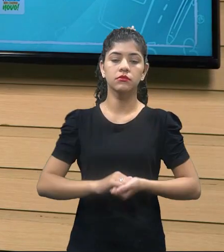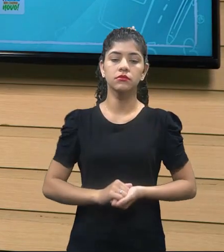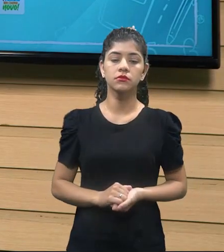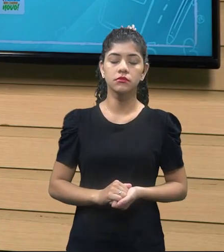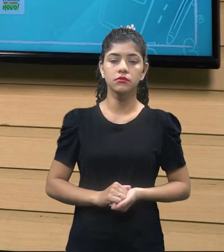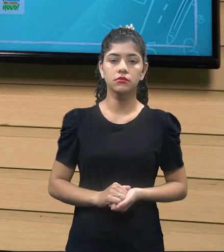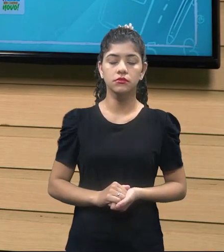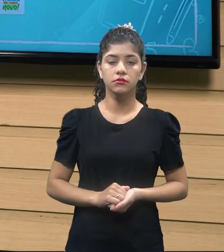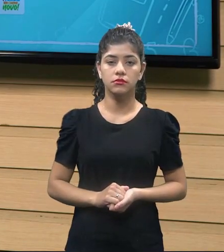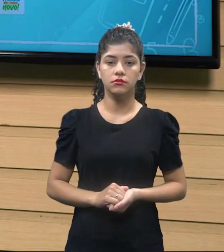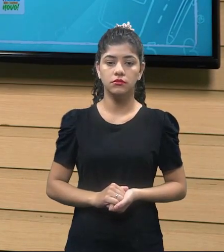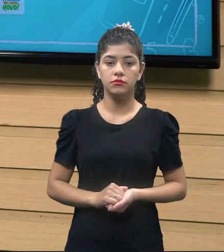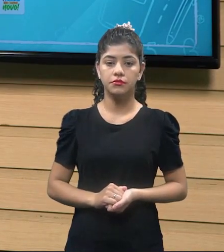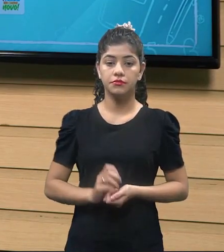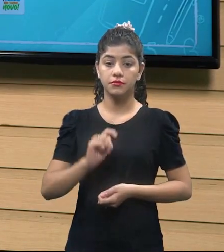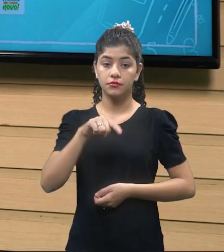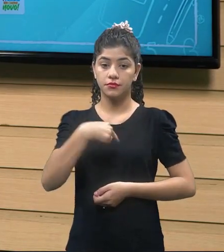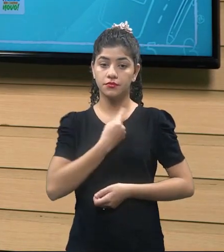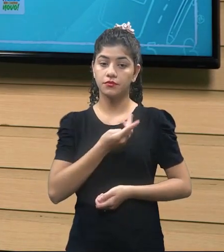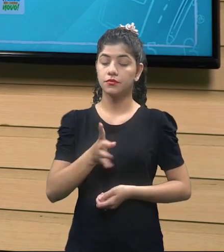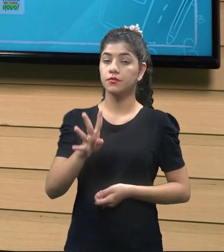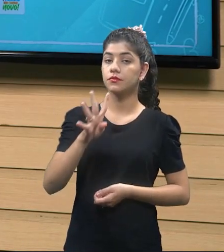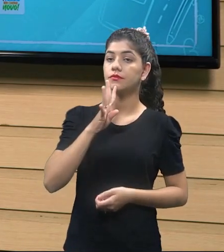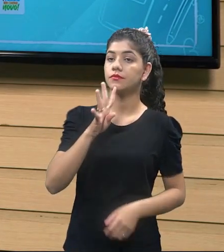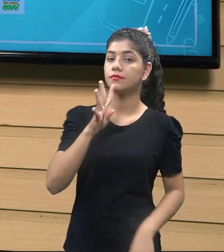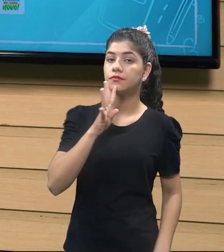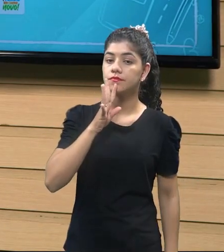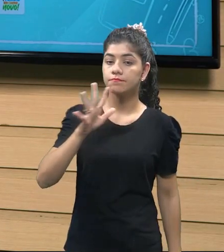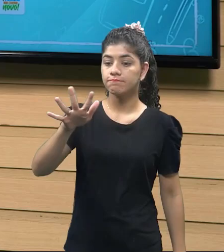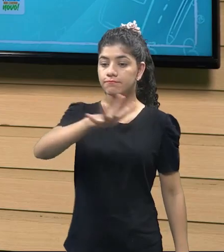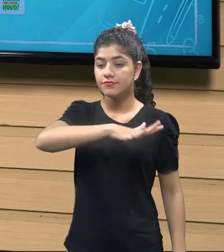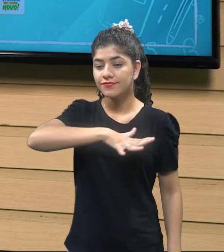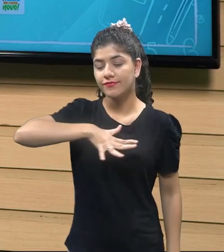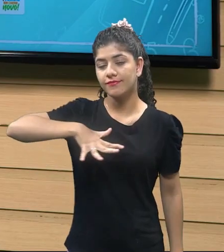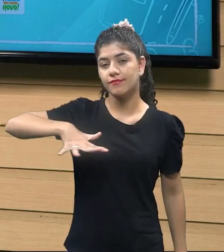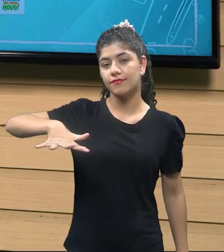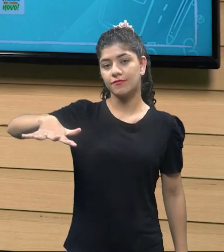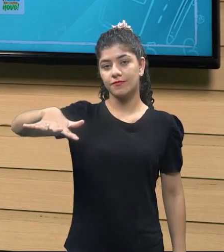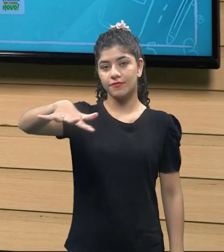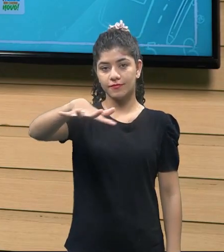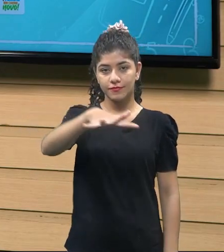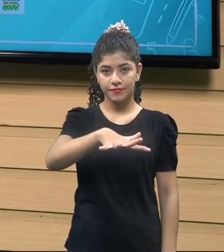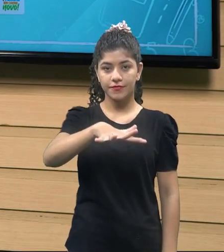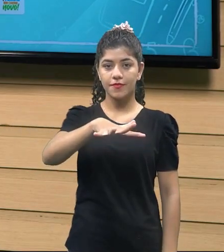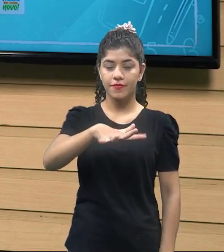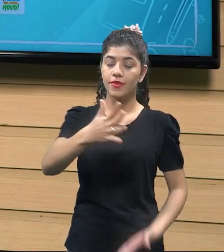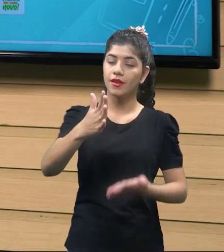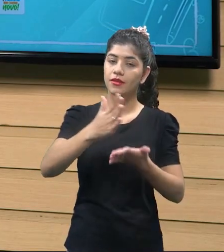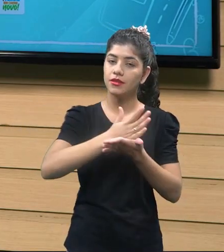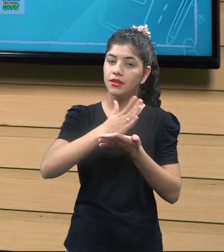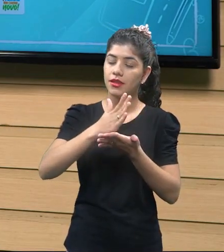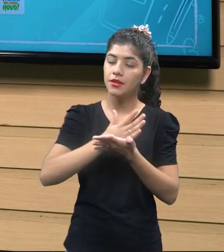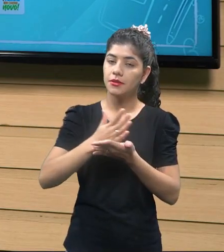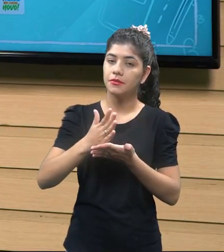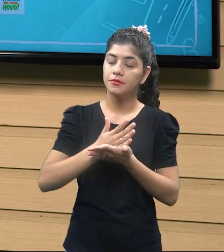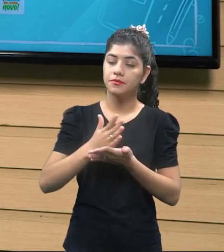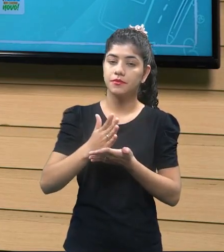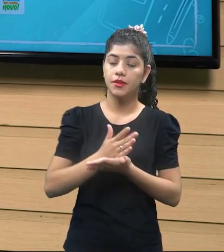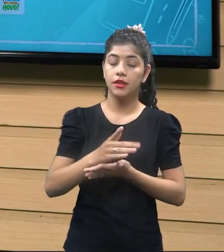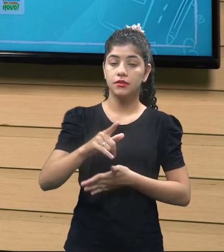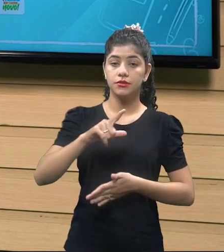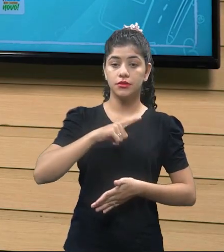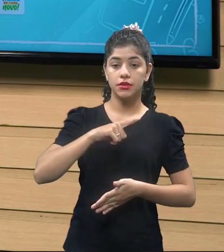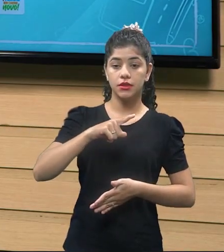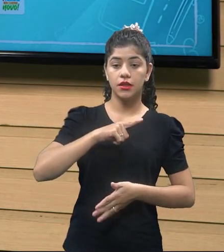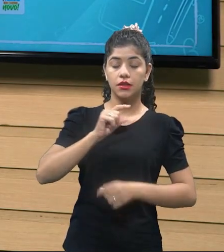conteúdo. A gente vai conhecer a gama de elementos que completam, que